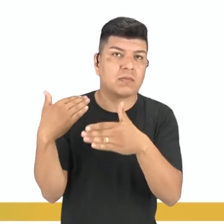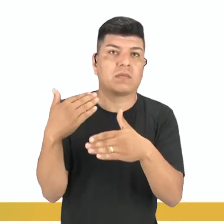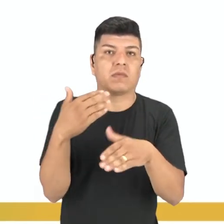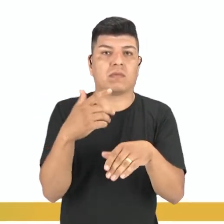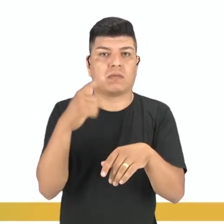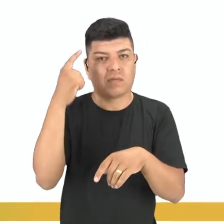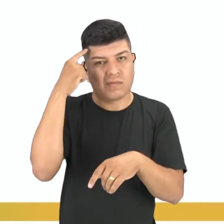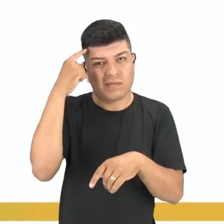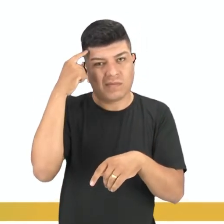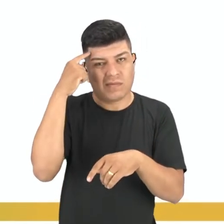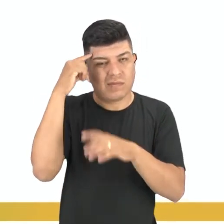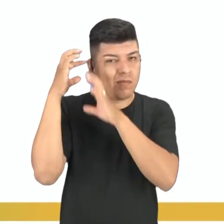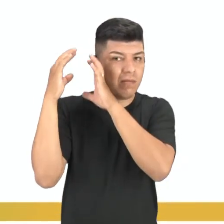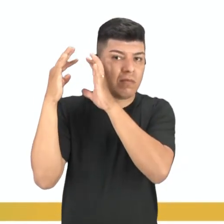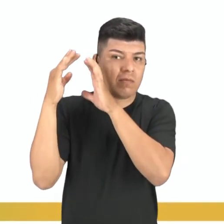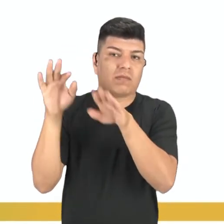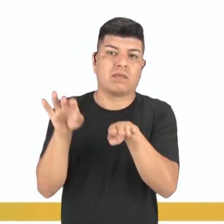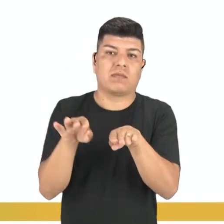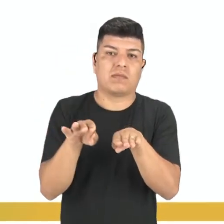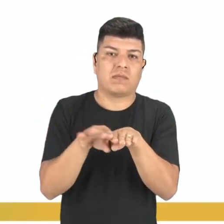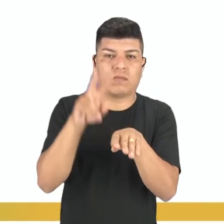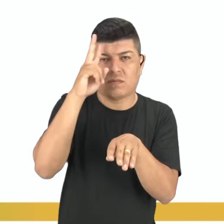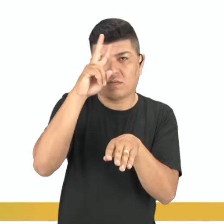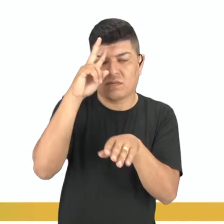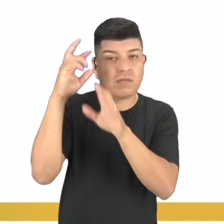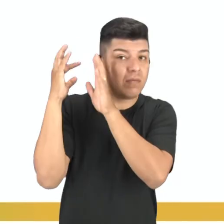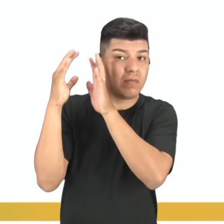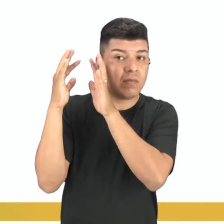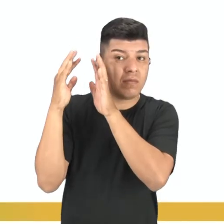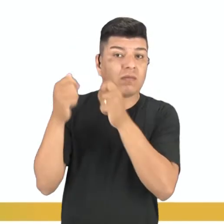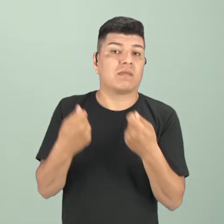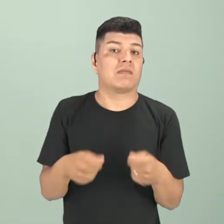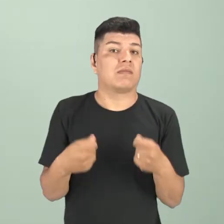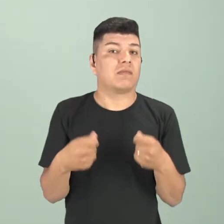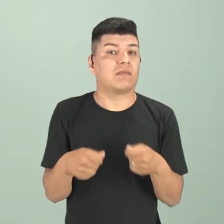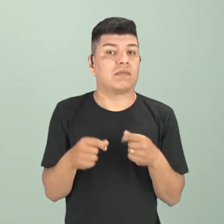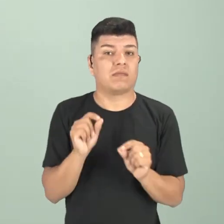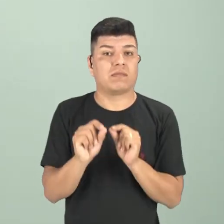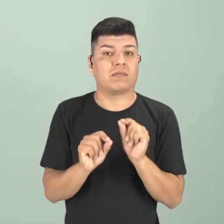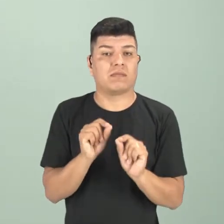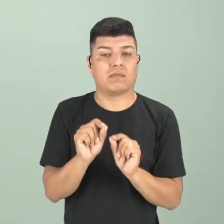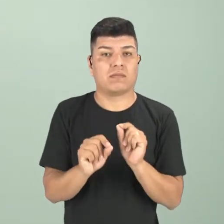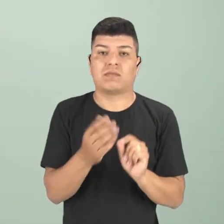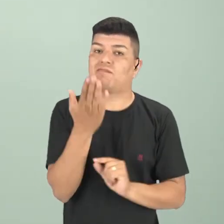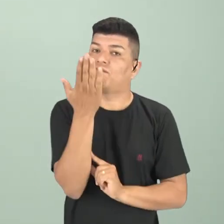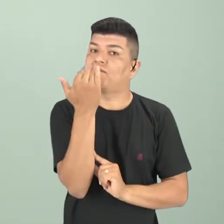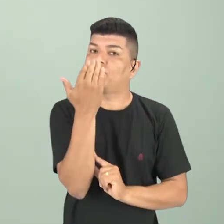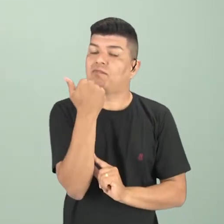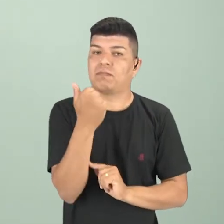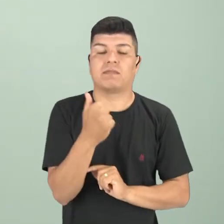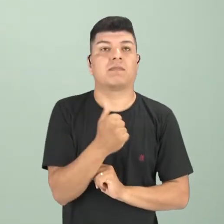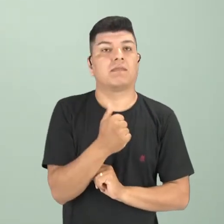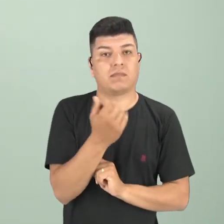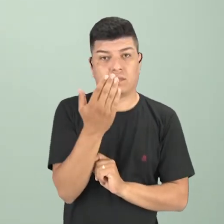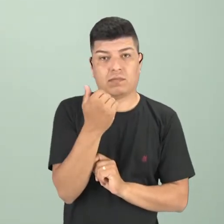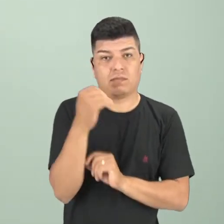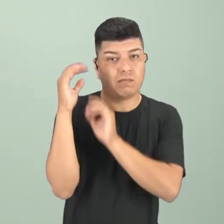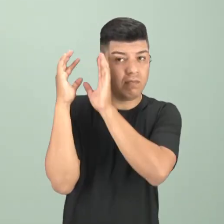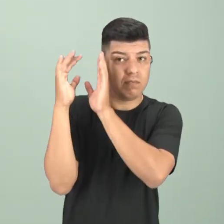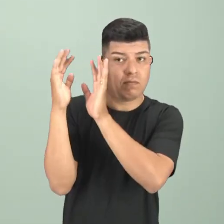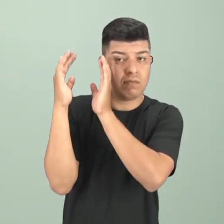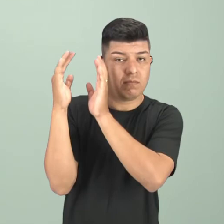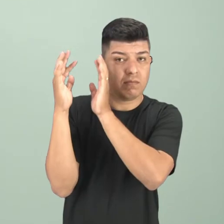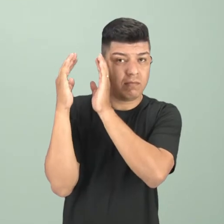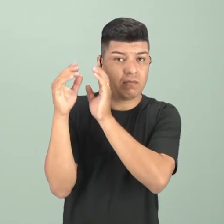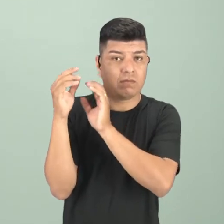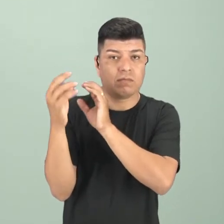problemas na cabeça né a gente tem que lembrar sempre que o nosso cérebro ele Depende Ele ia alimento o alimento nosso